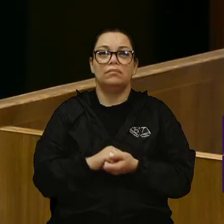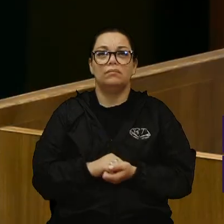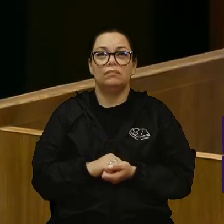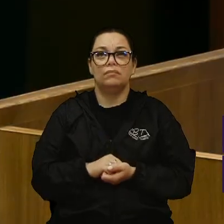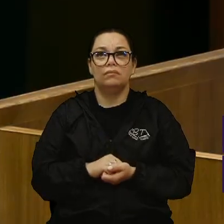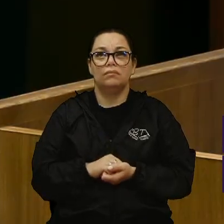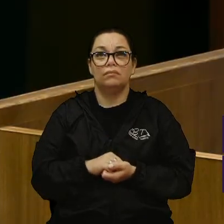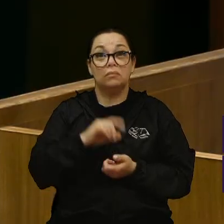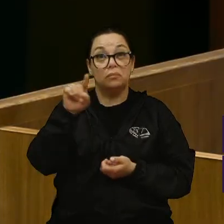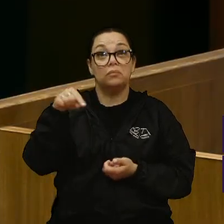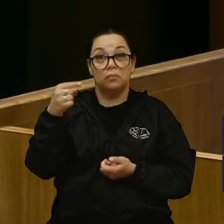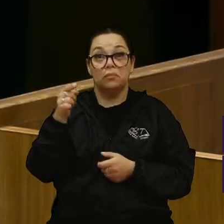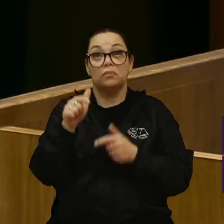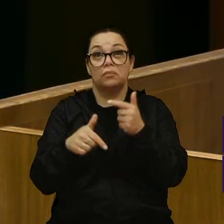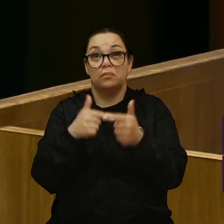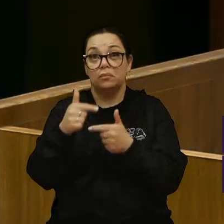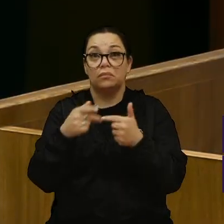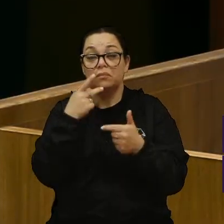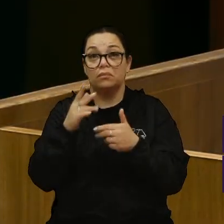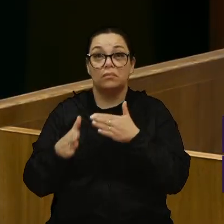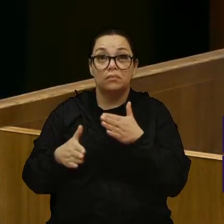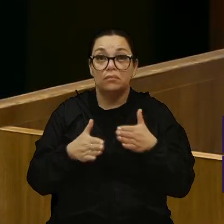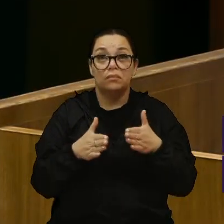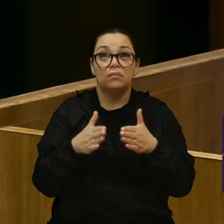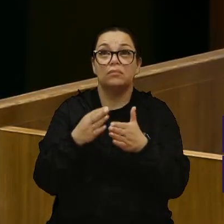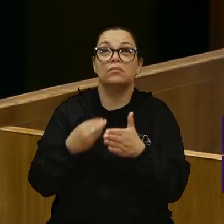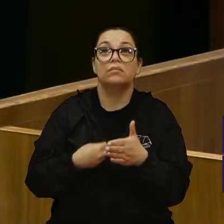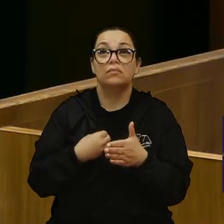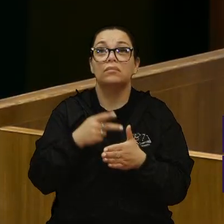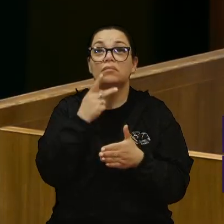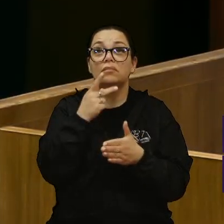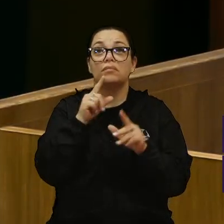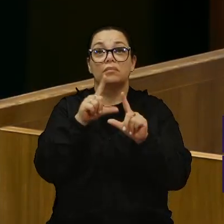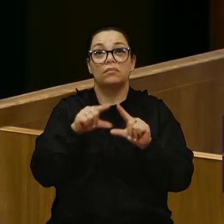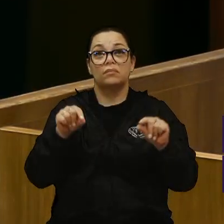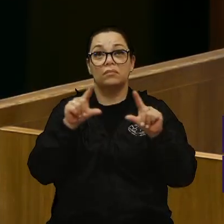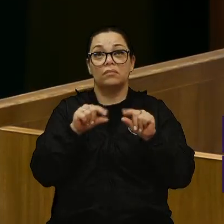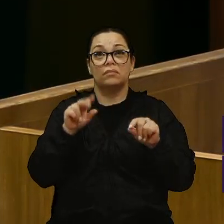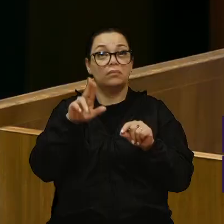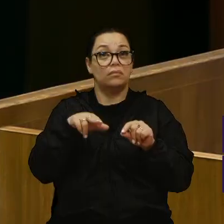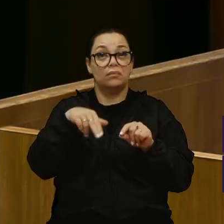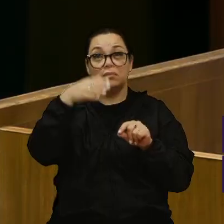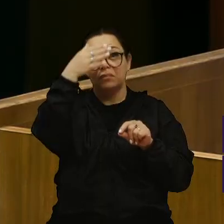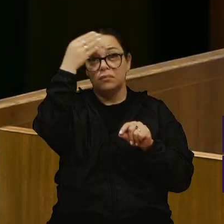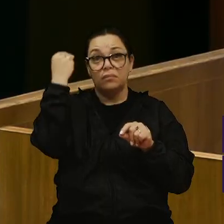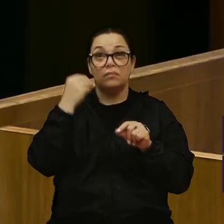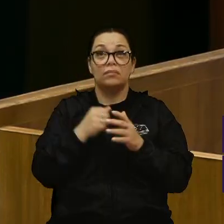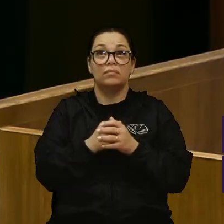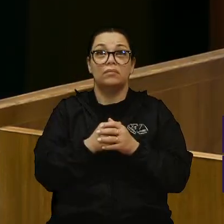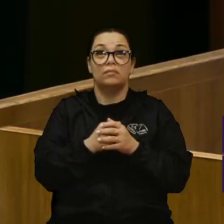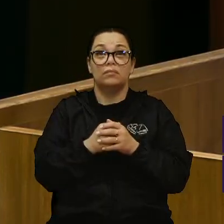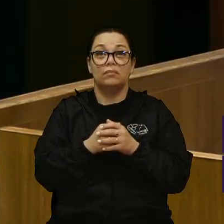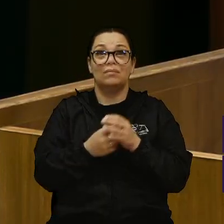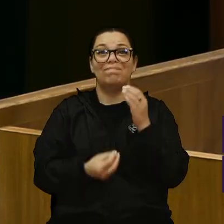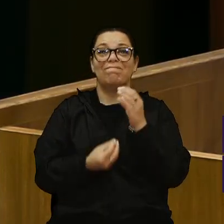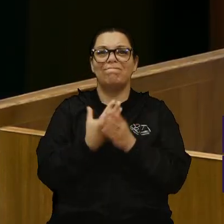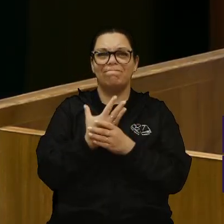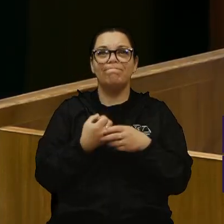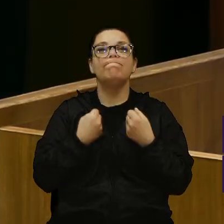Outro trabalhador, ao falar da caminhada da vida, disse uma frase que eu não esqueço: eu me criei no